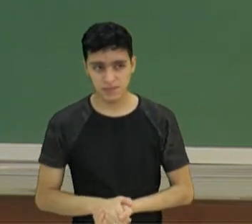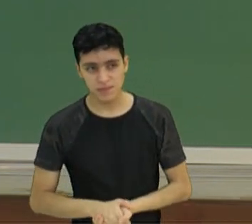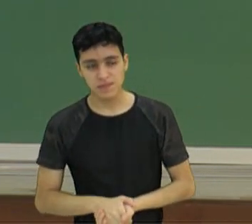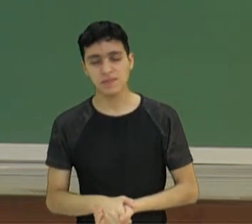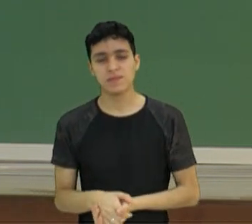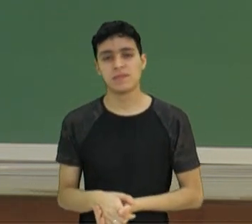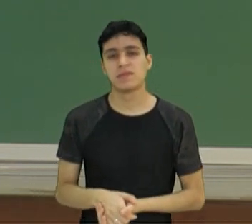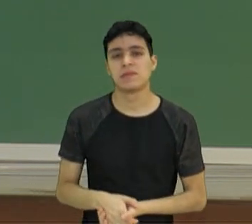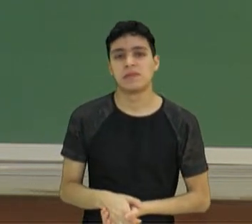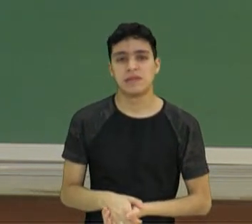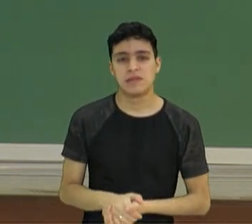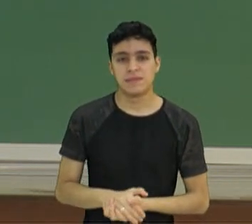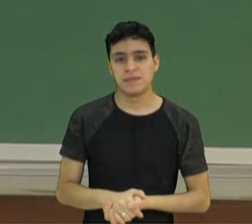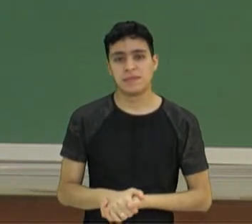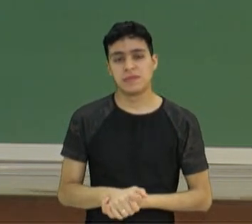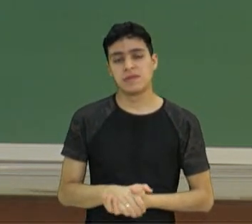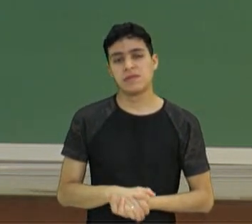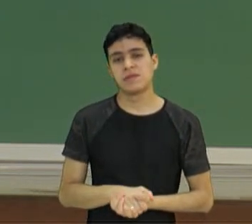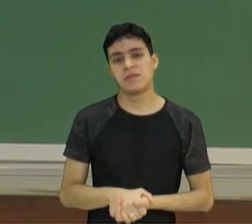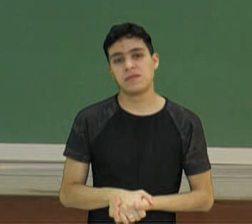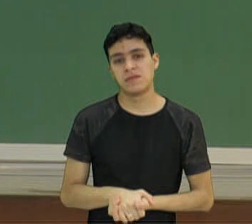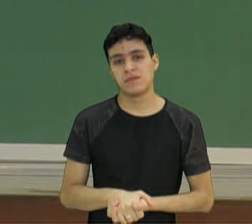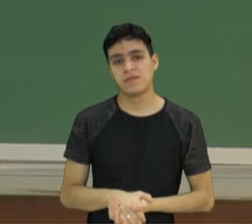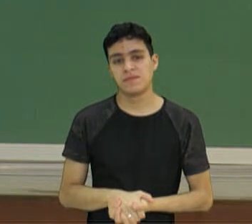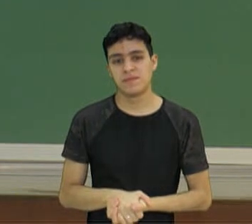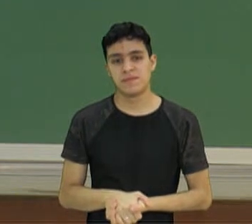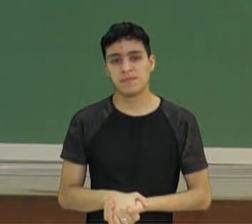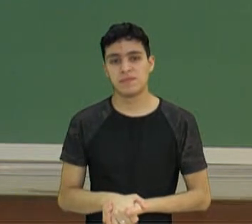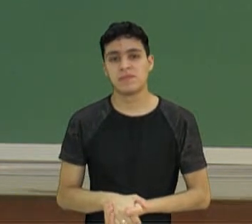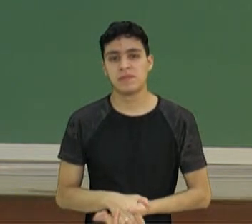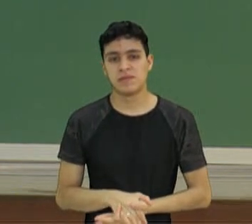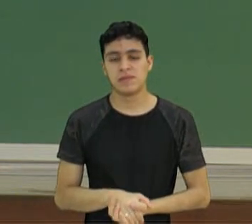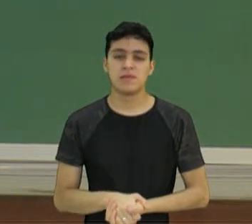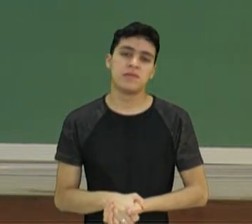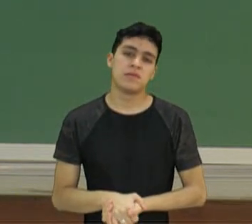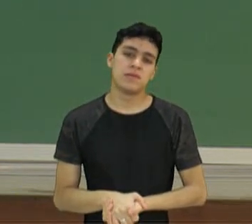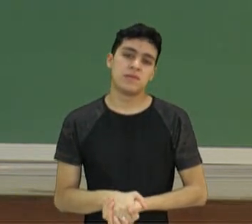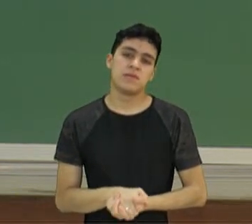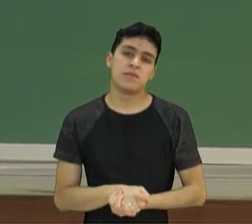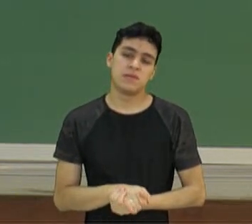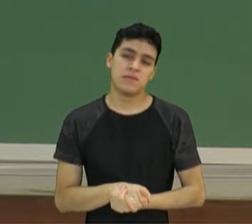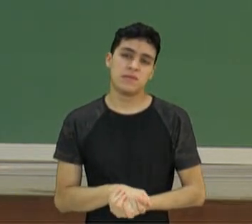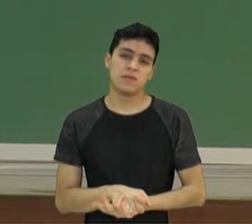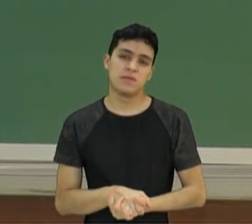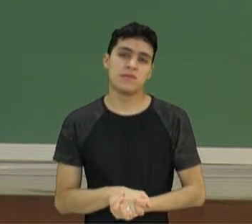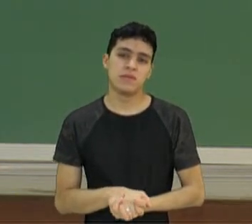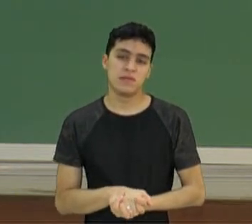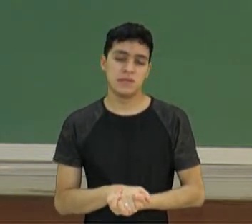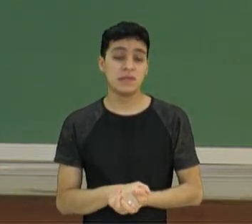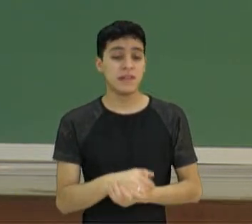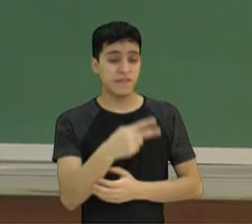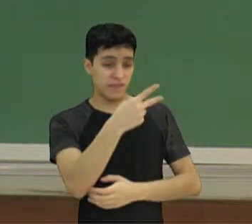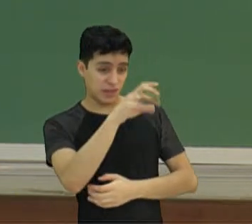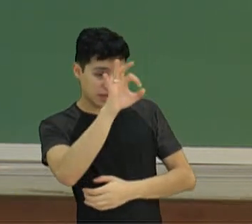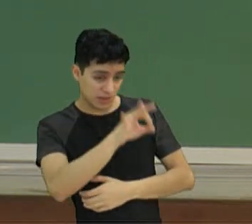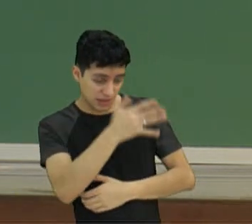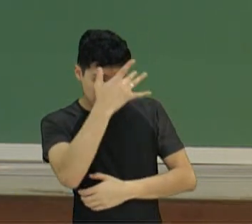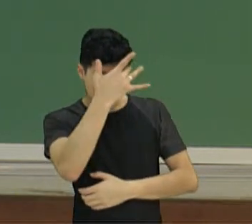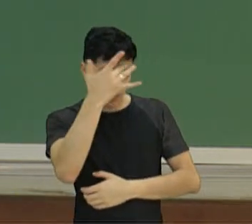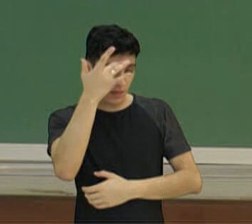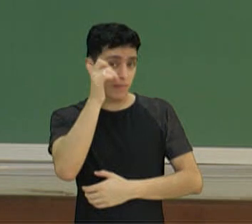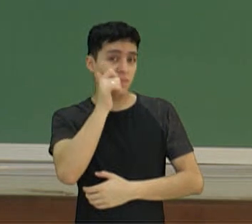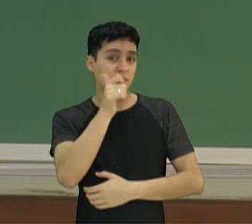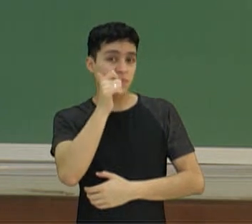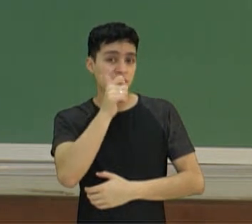25% of women with breast cancer are younger than 50 years old. 25% das mulheres